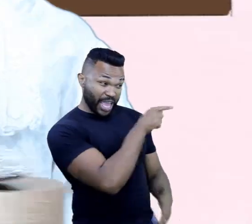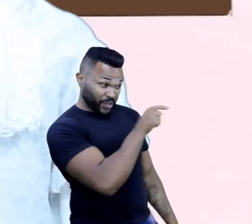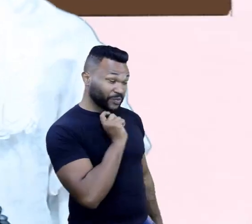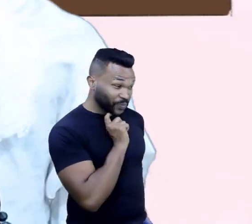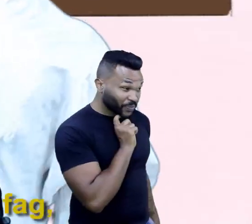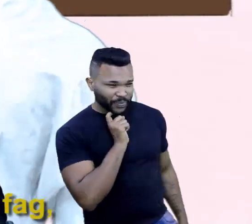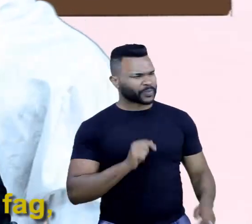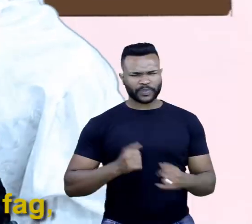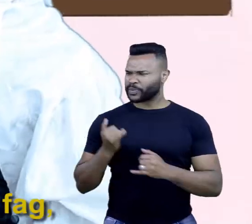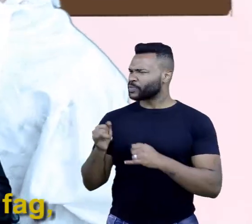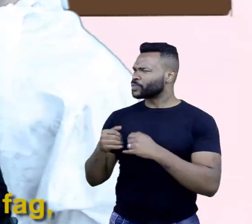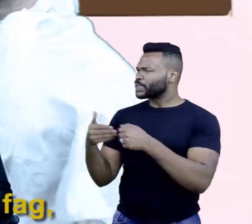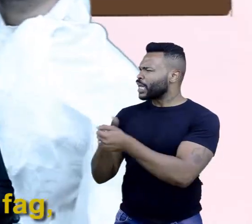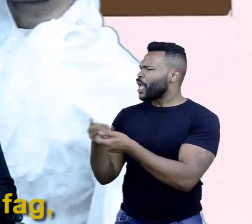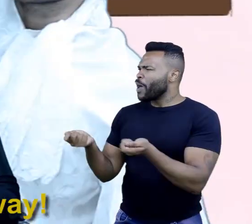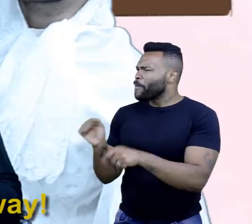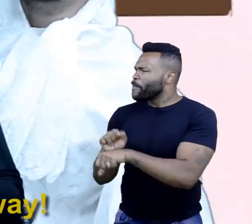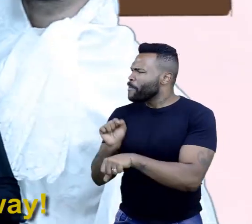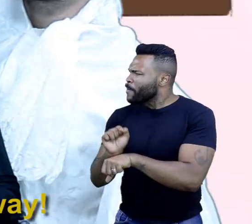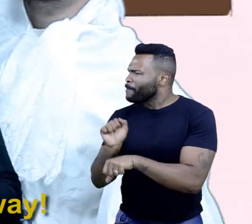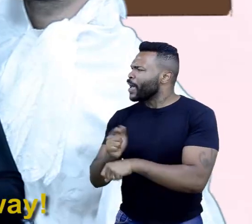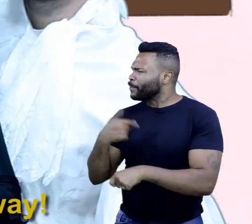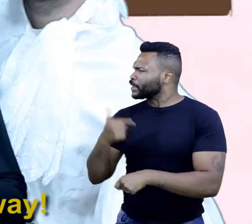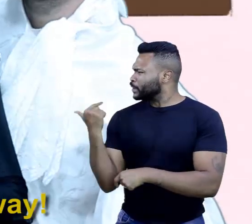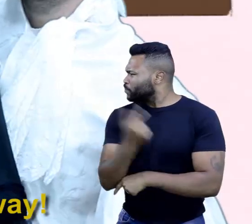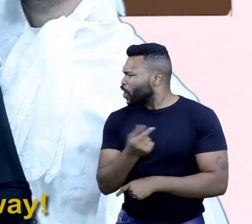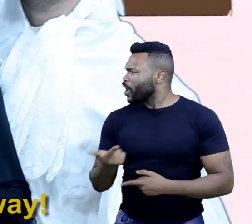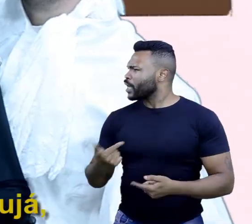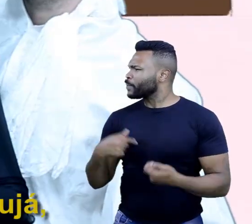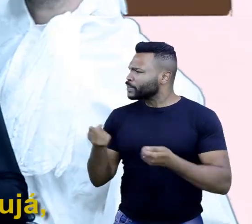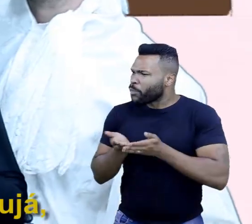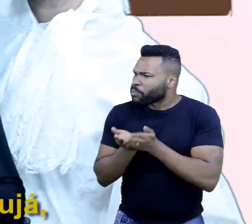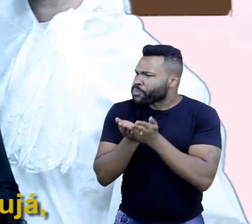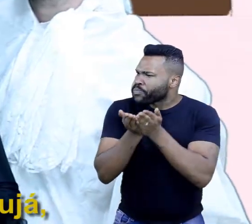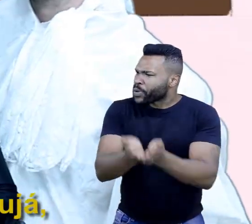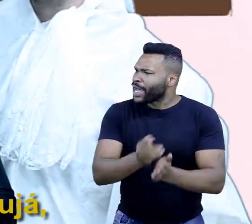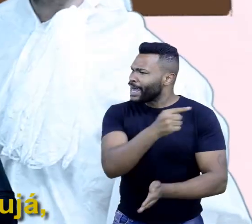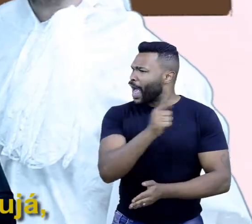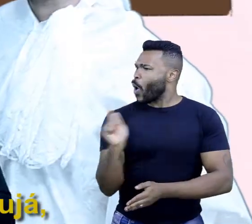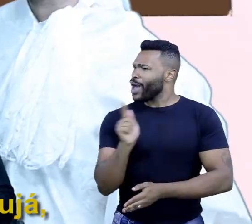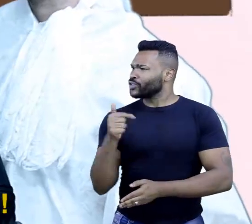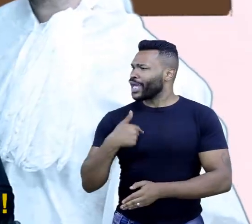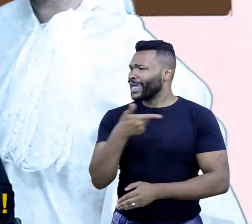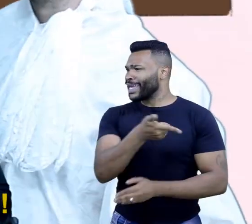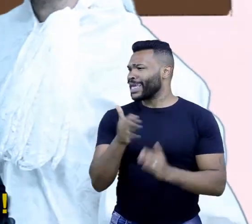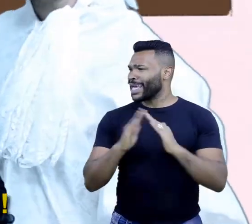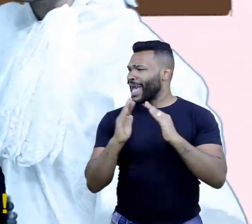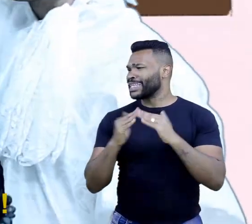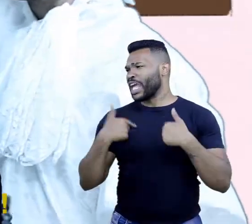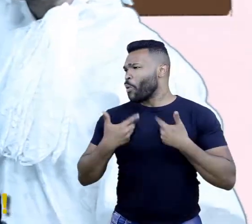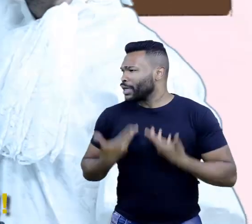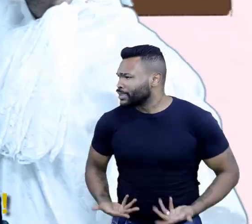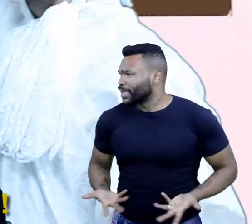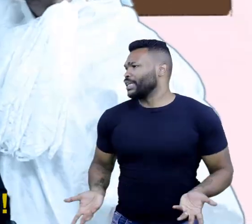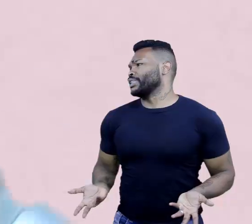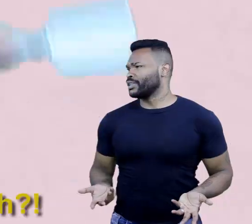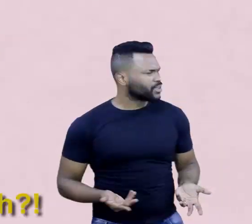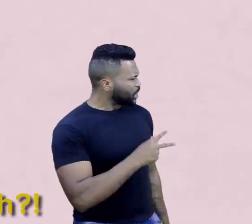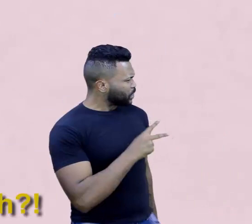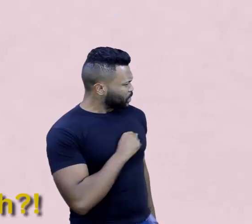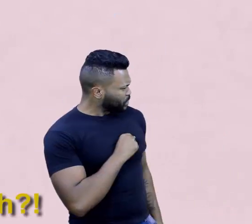engana! Para de mistério, bicha! Pelo amor de Deus, eu preciso ir embora! Tem que pegar a balsa do Guarujá, quero ir pra casa, eu tô